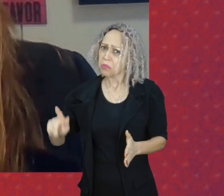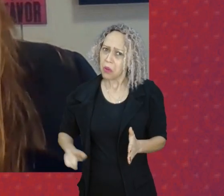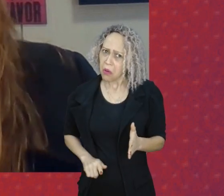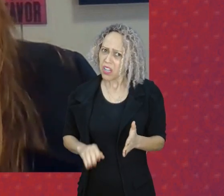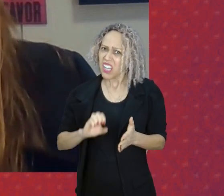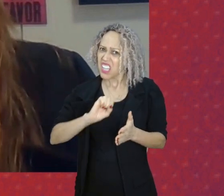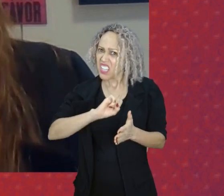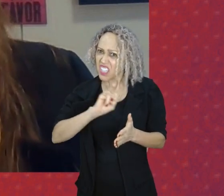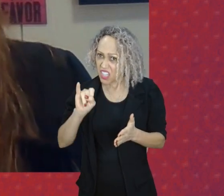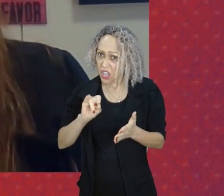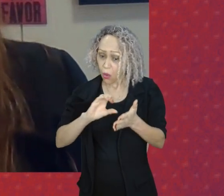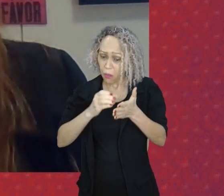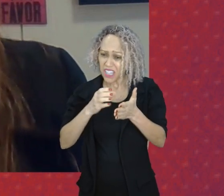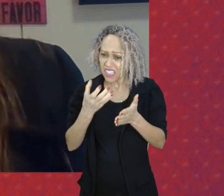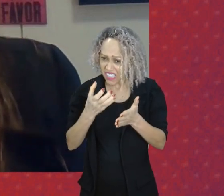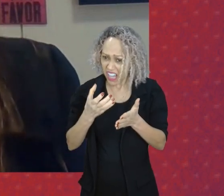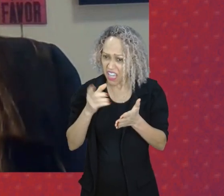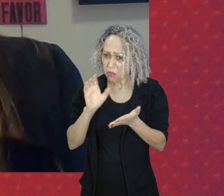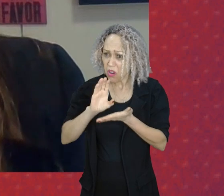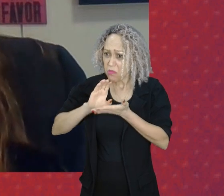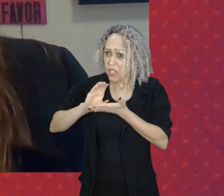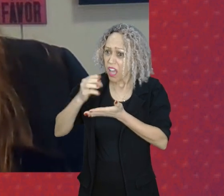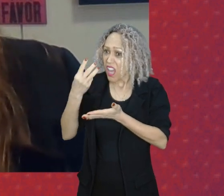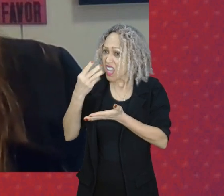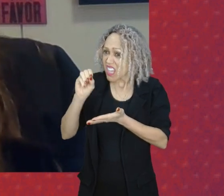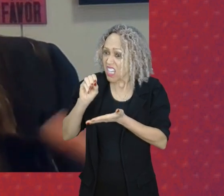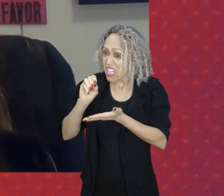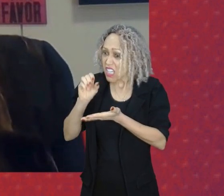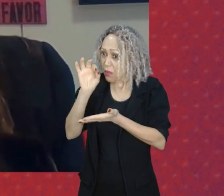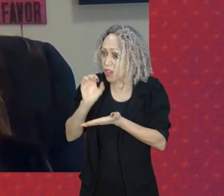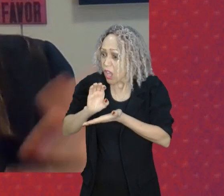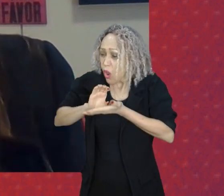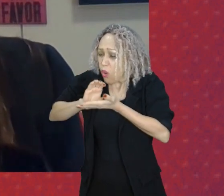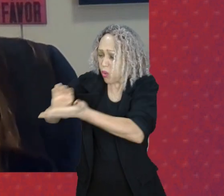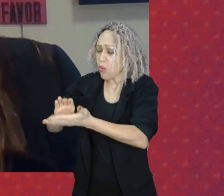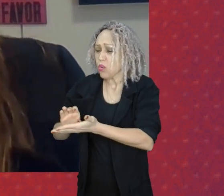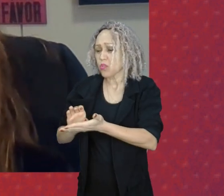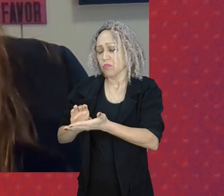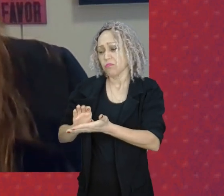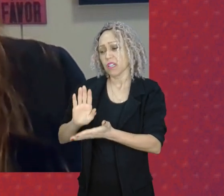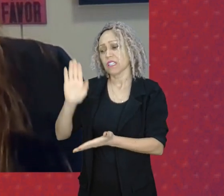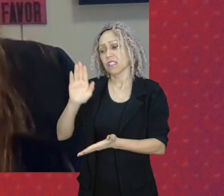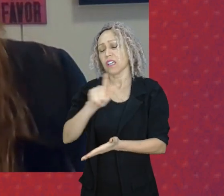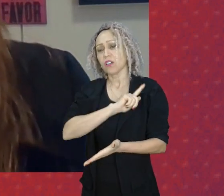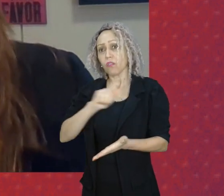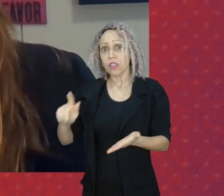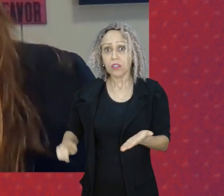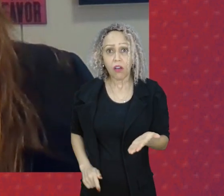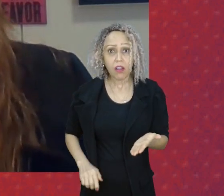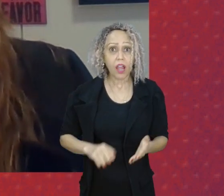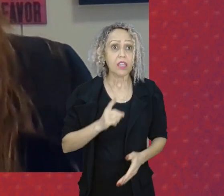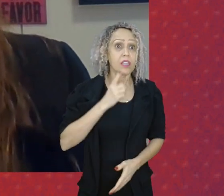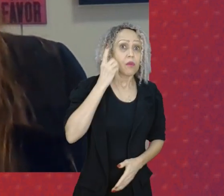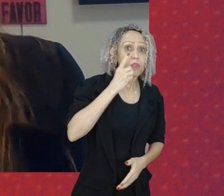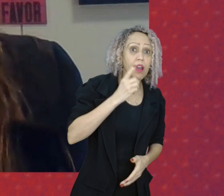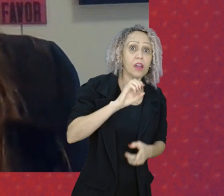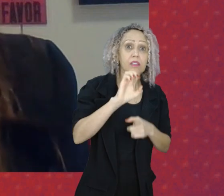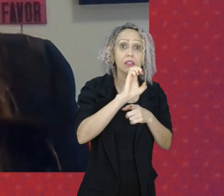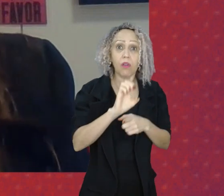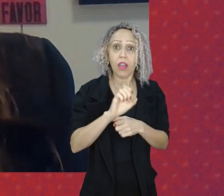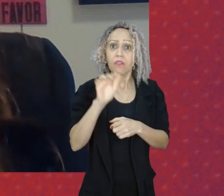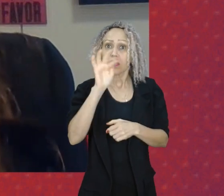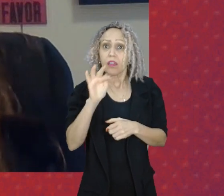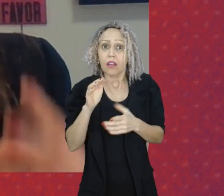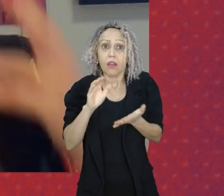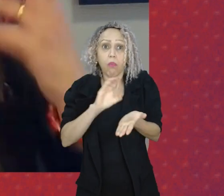a governadora e deixar as candidatas a deputadas estaduais e federais, enfim, sem esses recursos. Então, essa